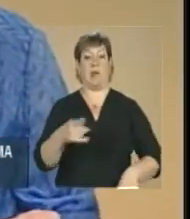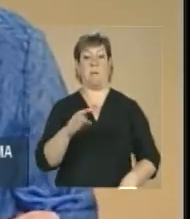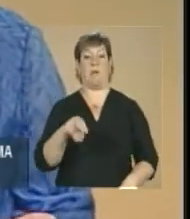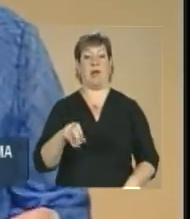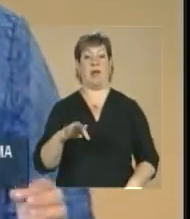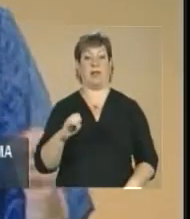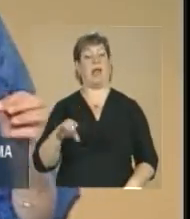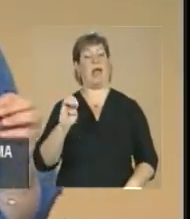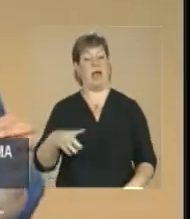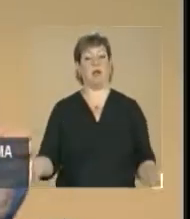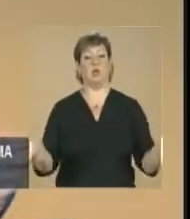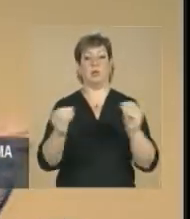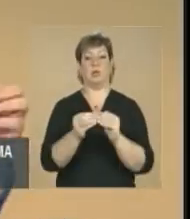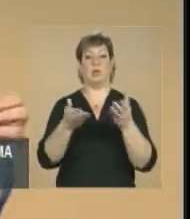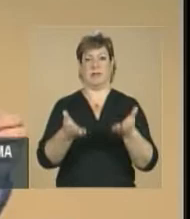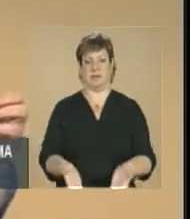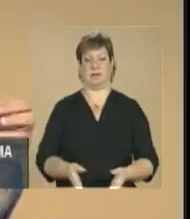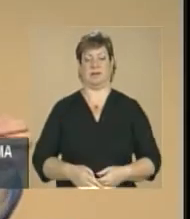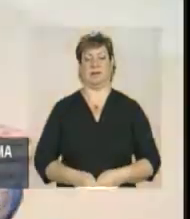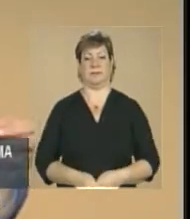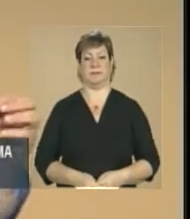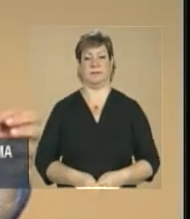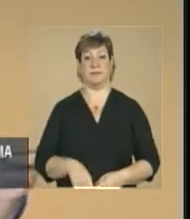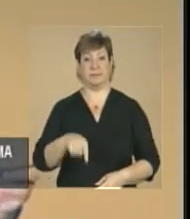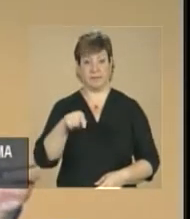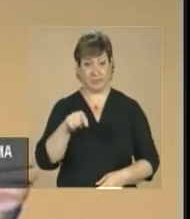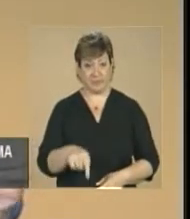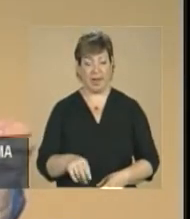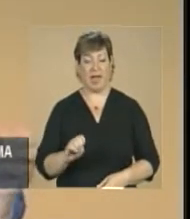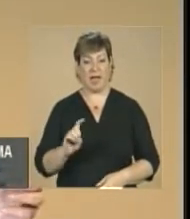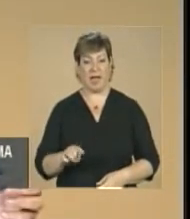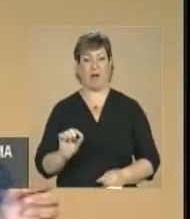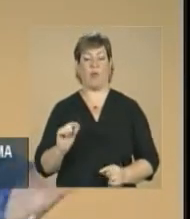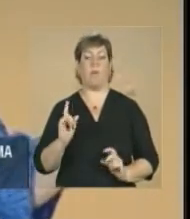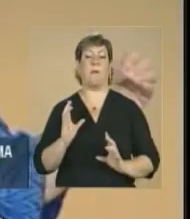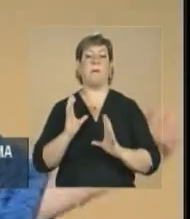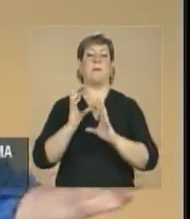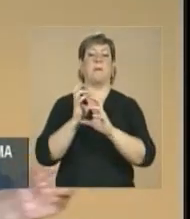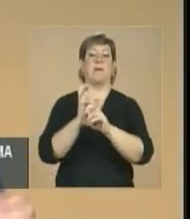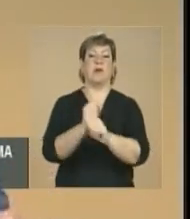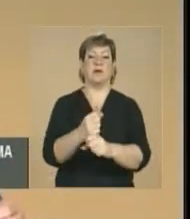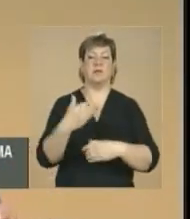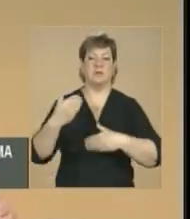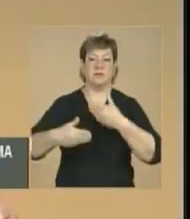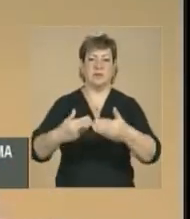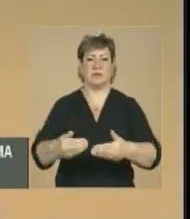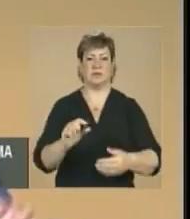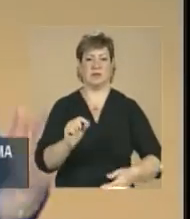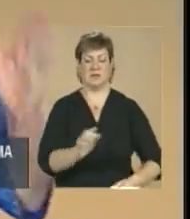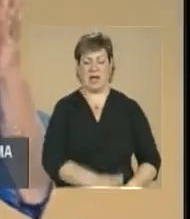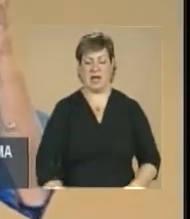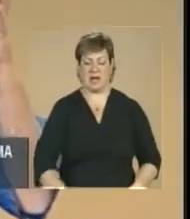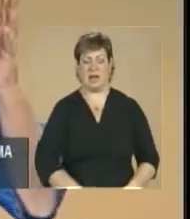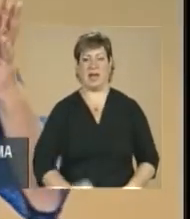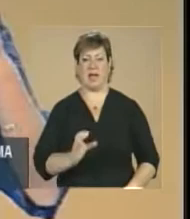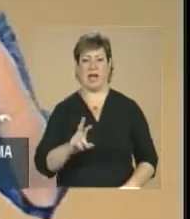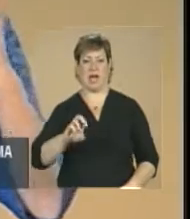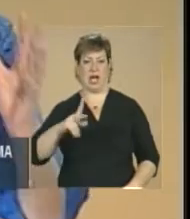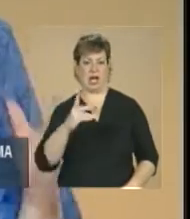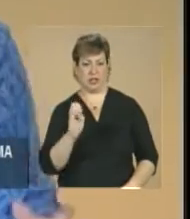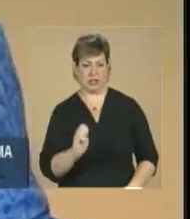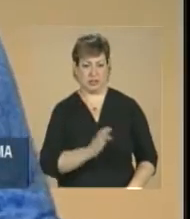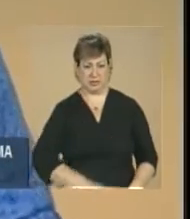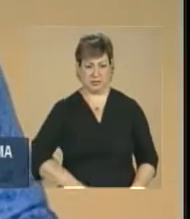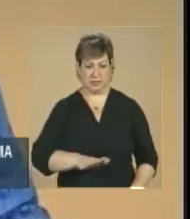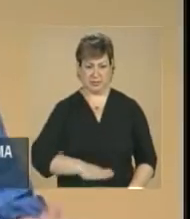disso. E ele é a junção de um processo, obviamente, que vai da creche à pós-graduação, mas me